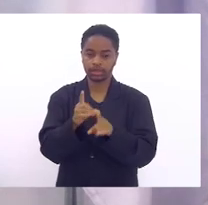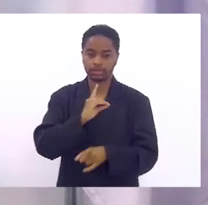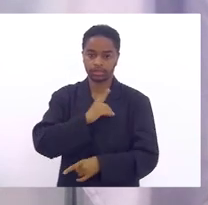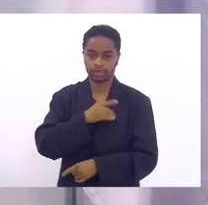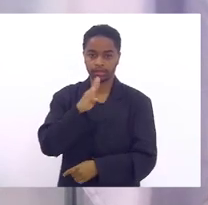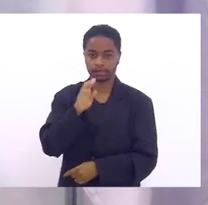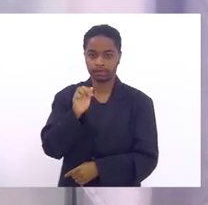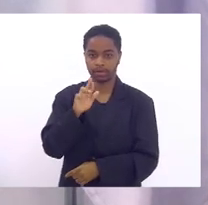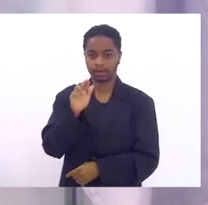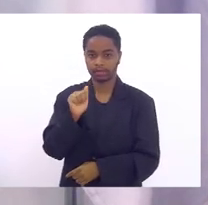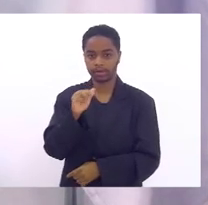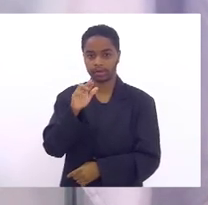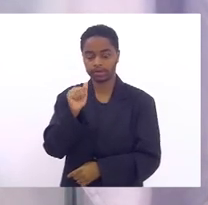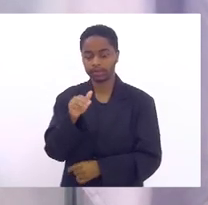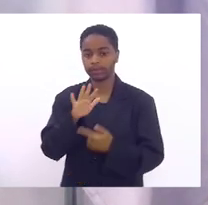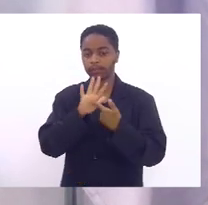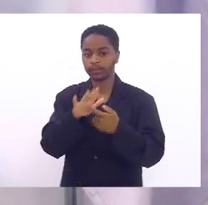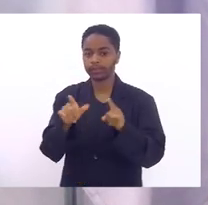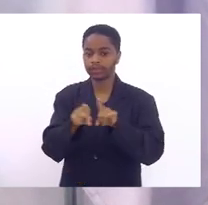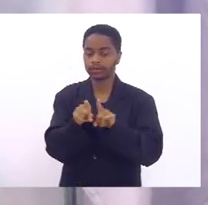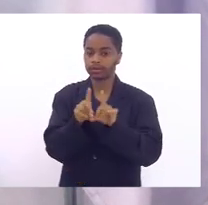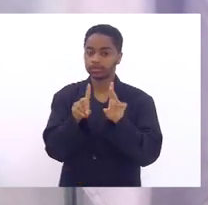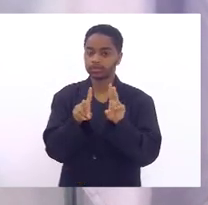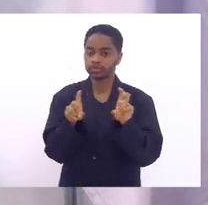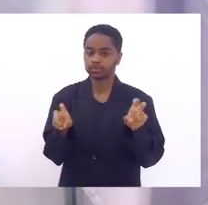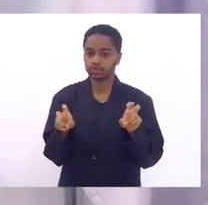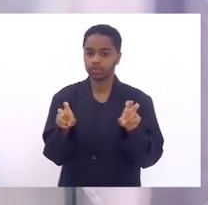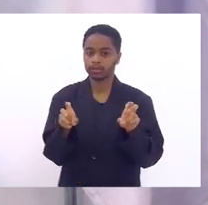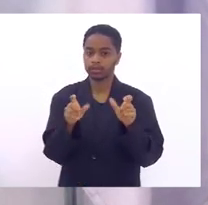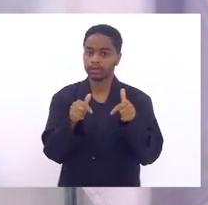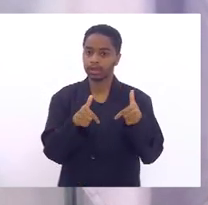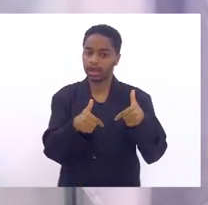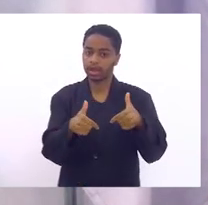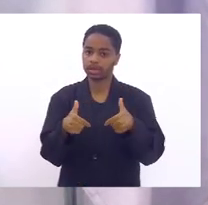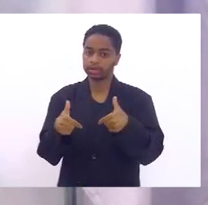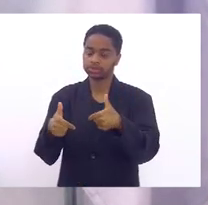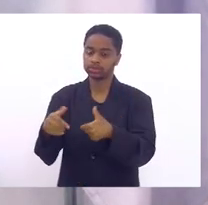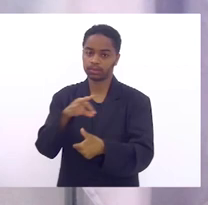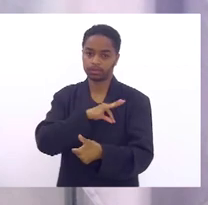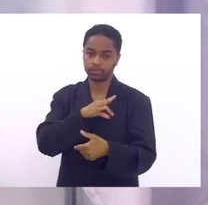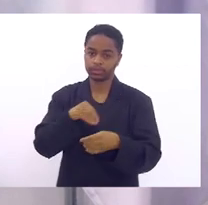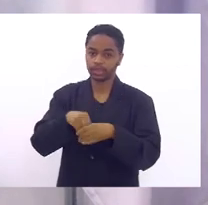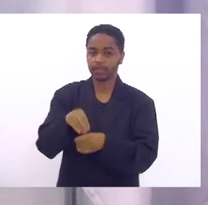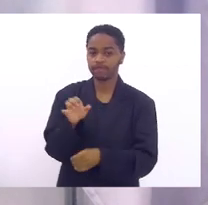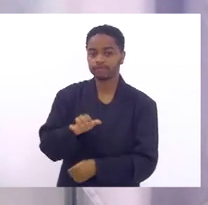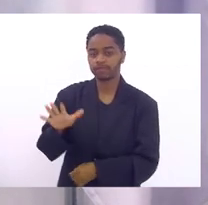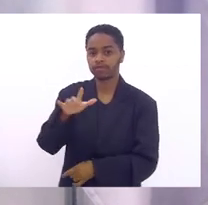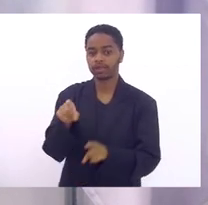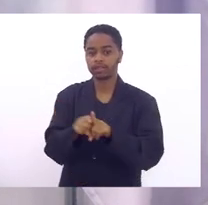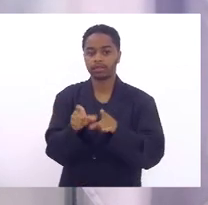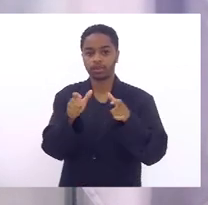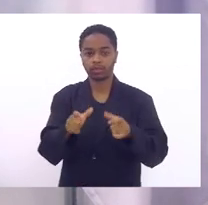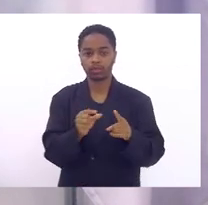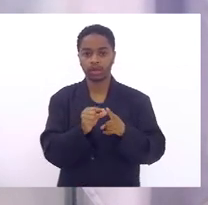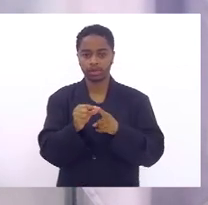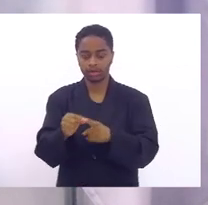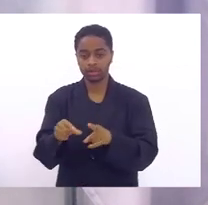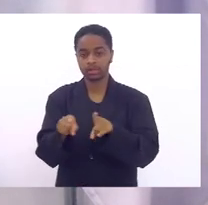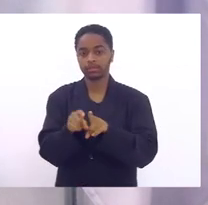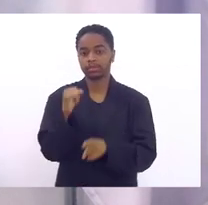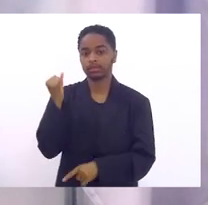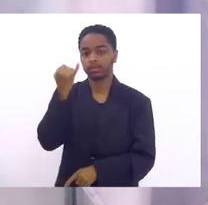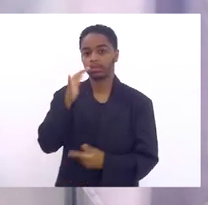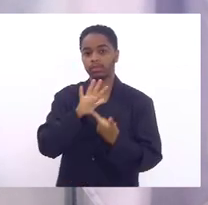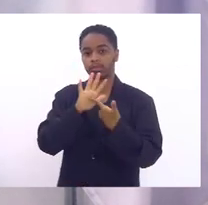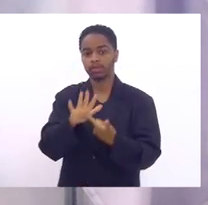acentuou a questão com relação às às ações policiais em favelas e periferias é importante dizer que o